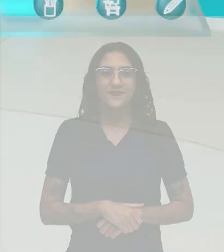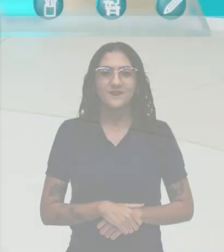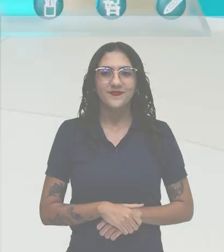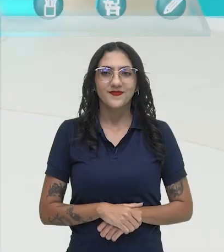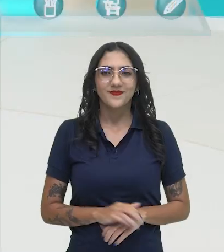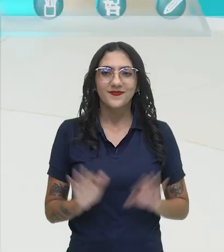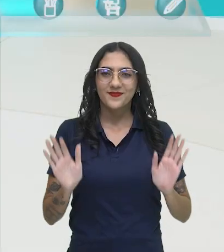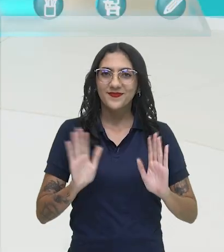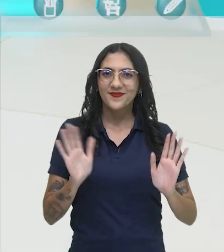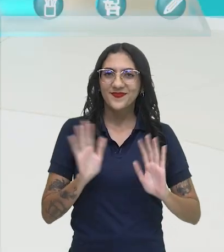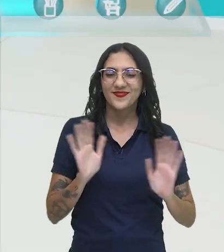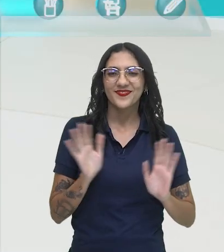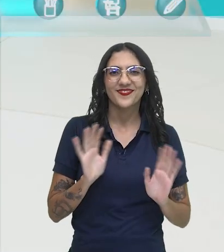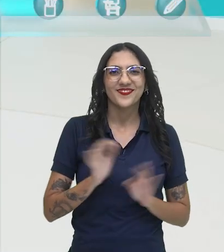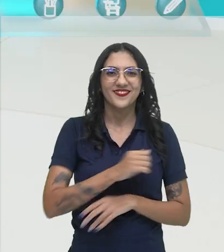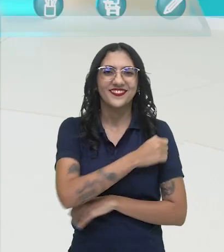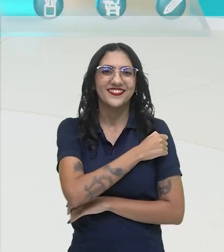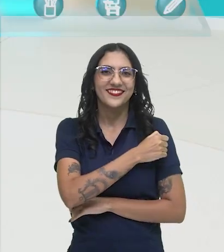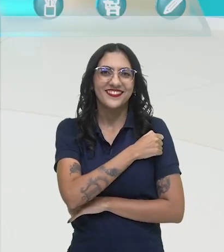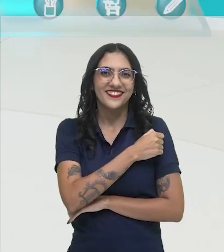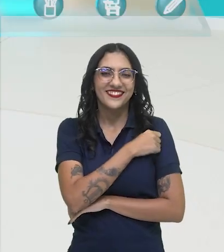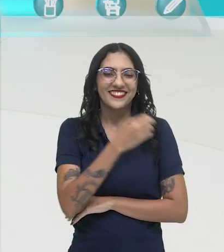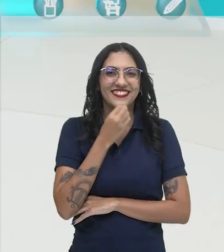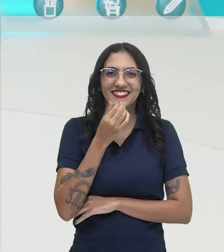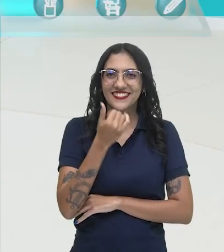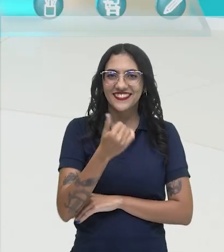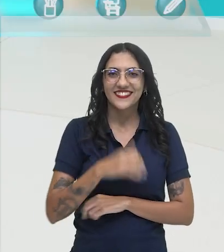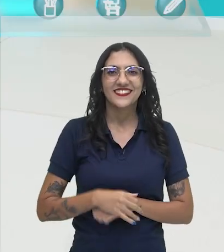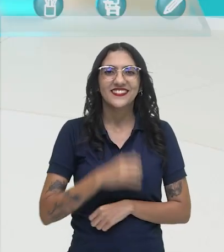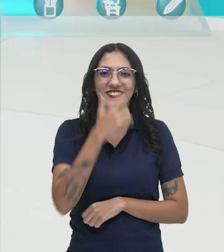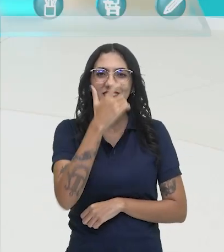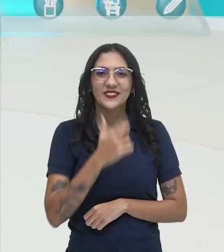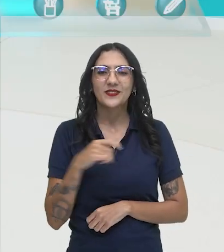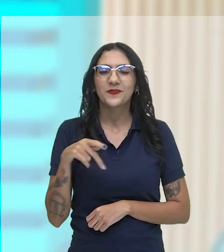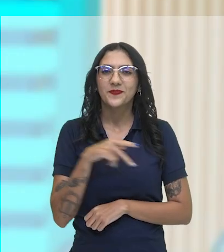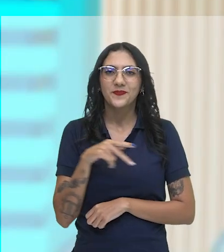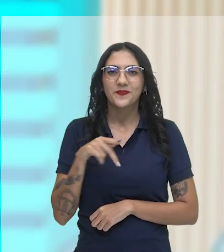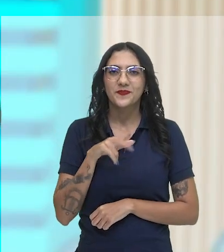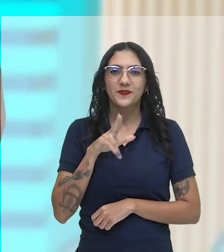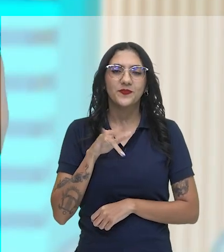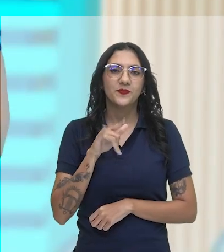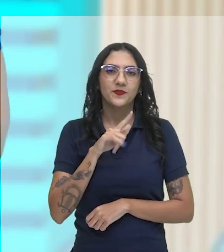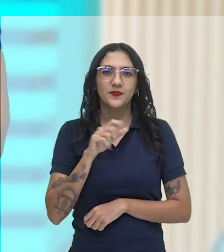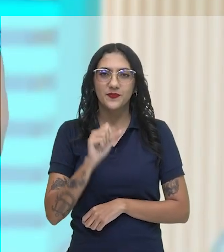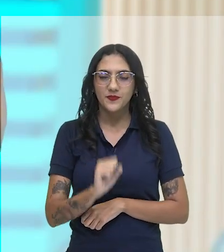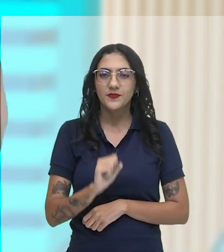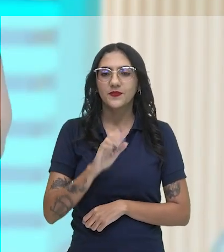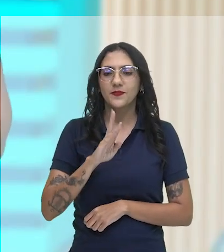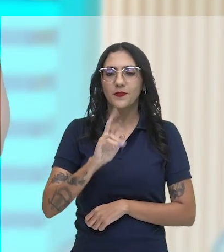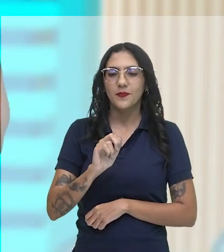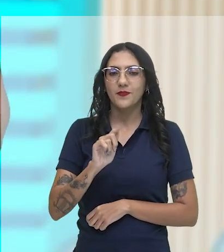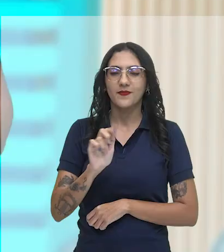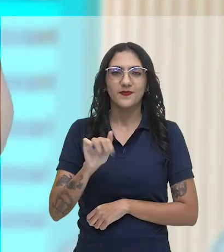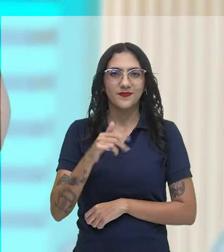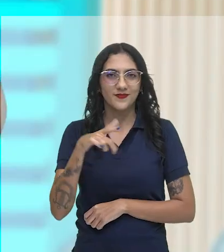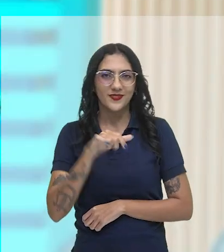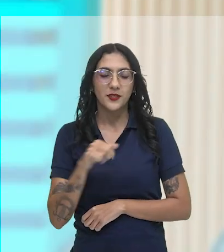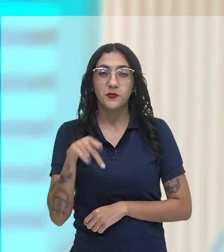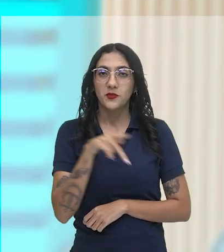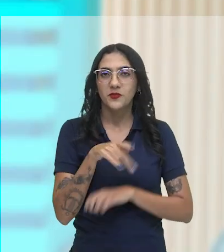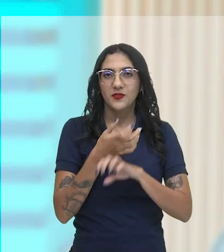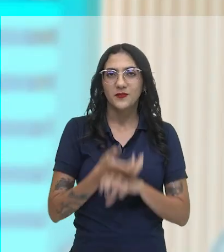Hello everybody! How are you doing? Estão todos bem? Eu sou o professor Luiz Bragança, do componente de